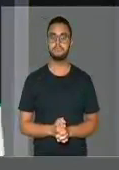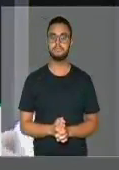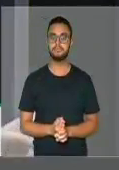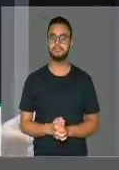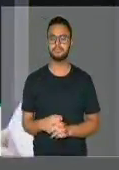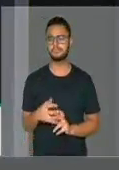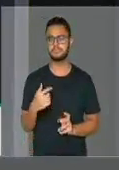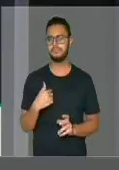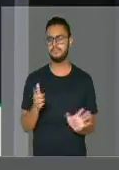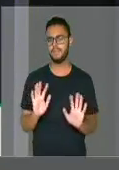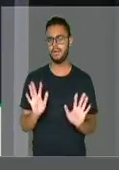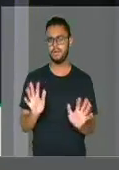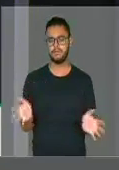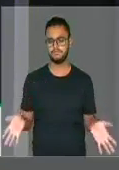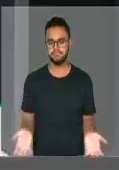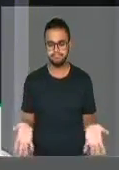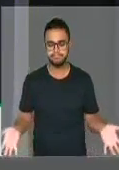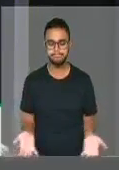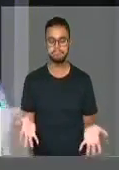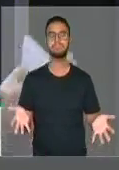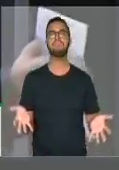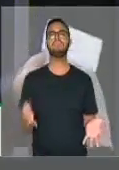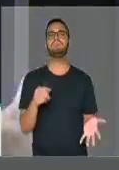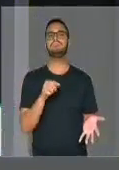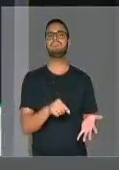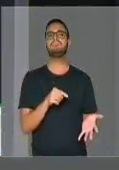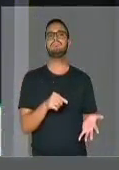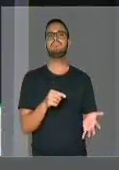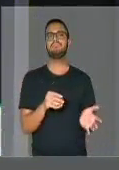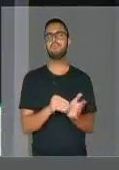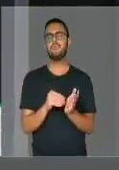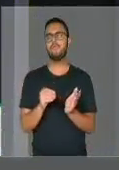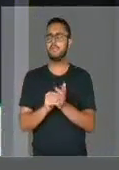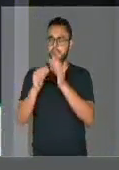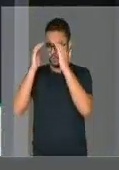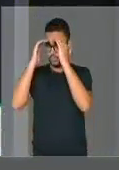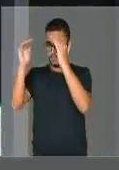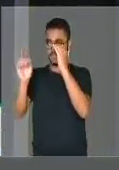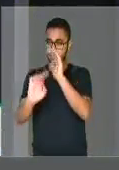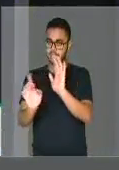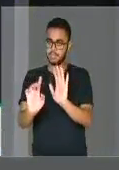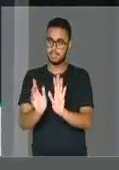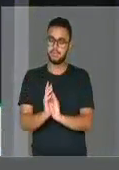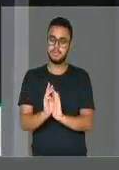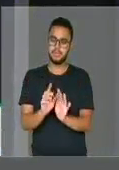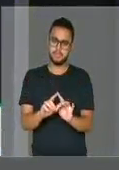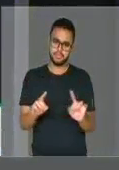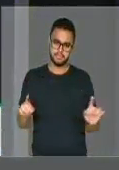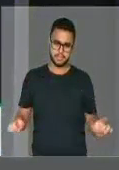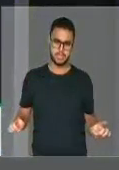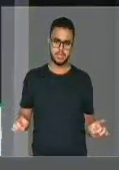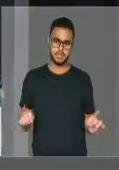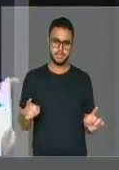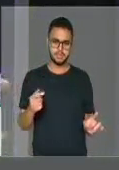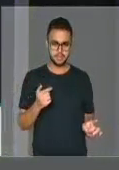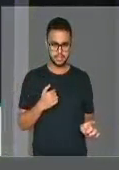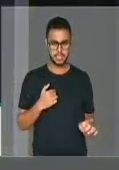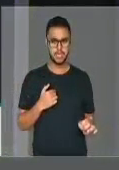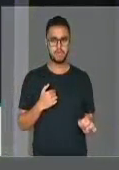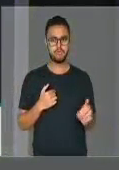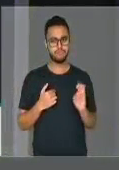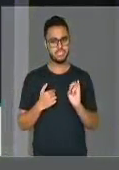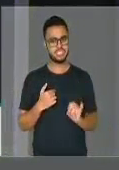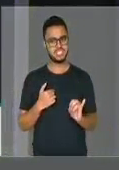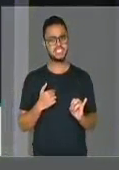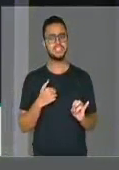não estou incitando nenhuma insubordinação, mas eu, se ainda estivesse